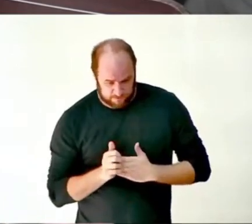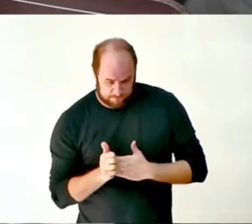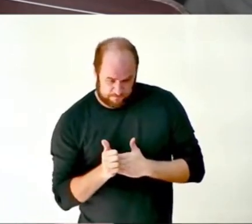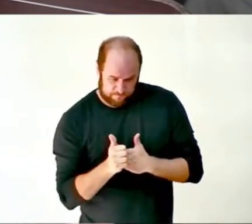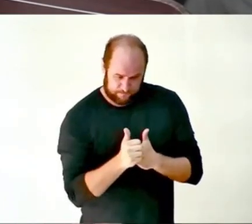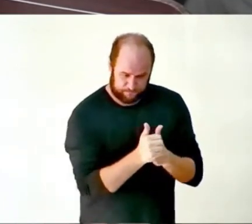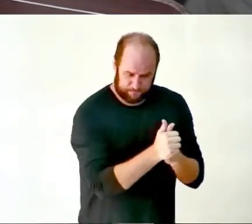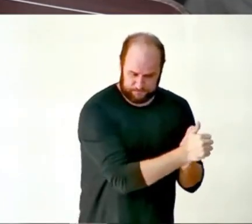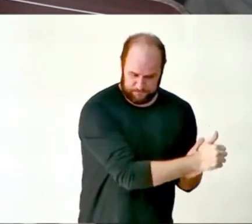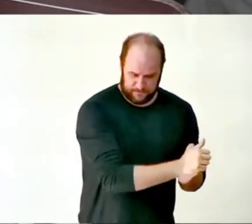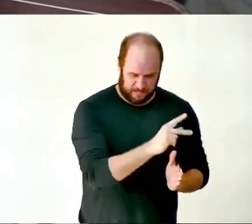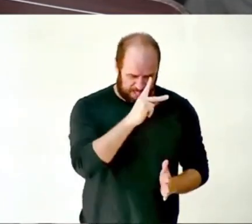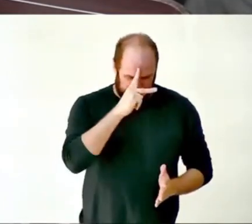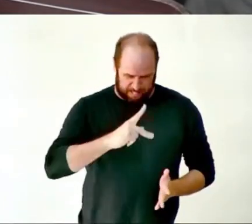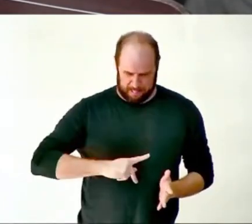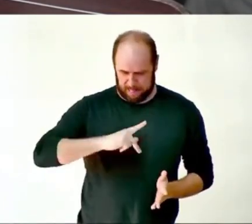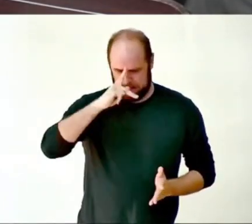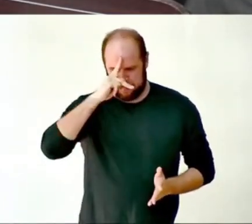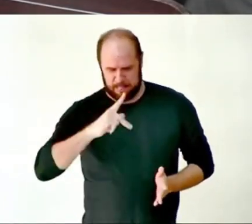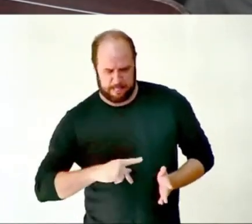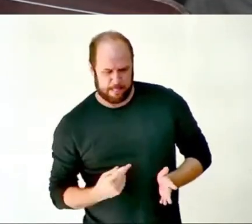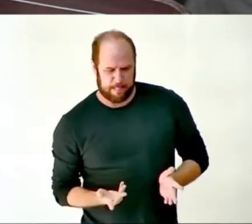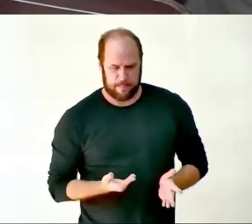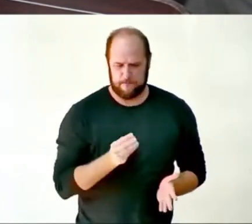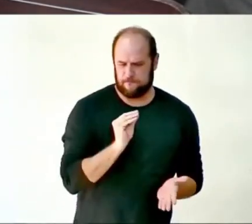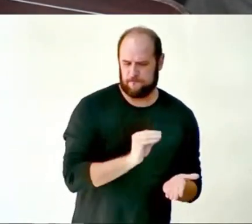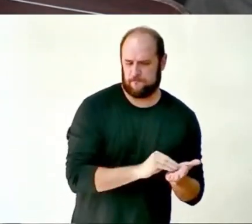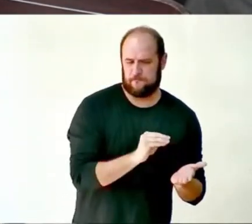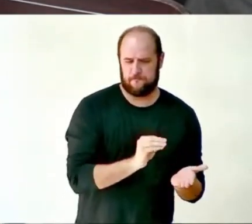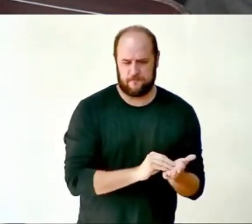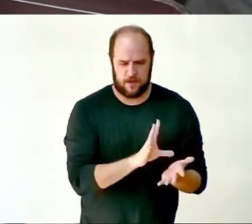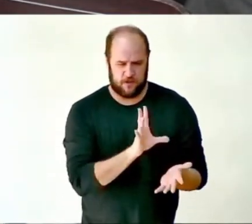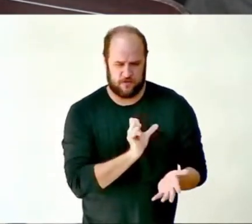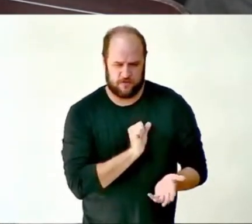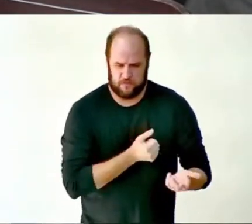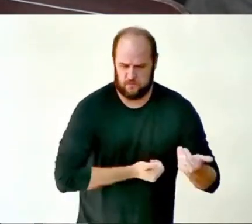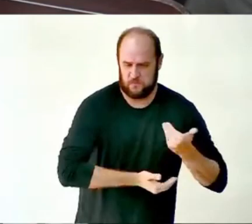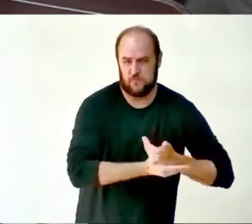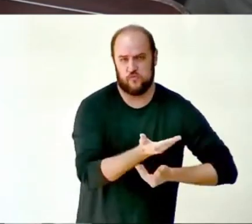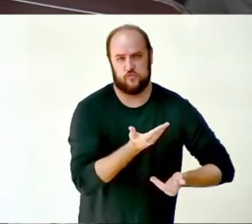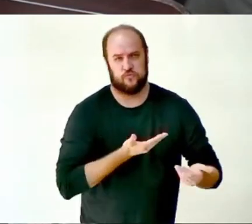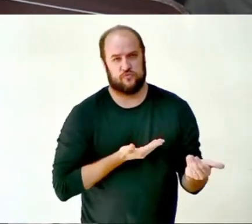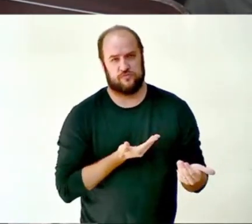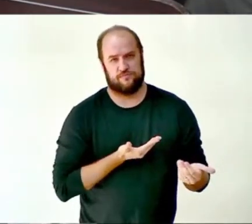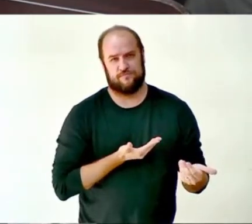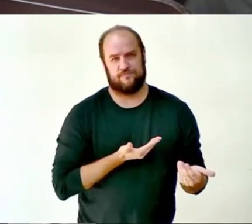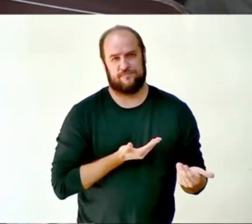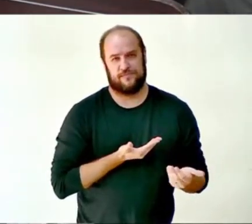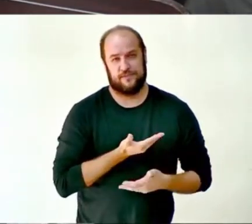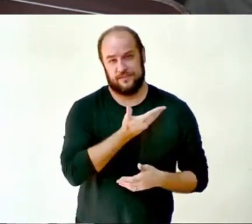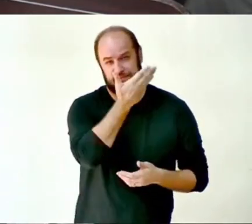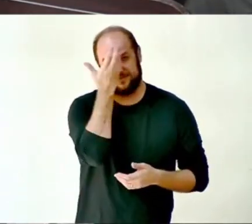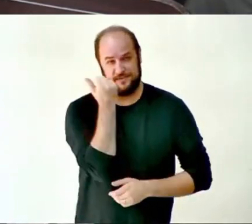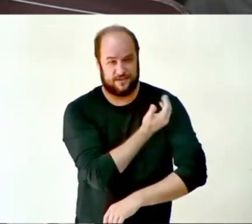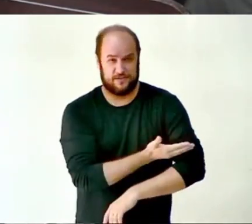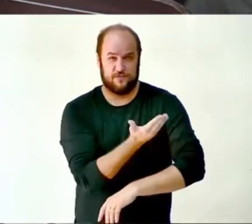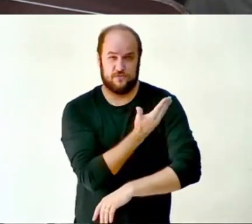o individualismo, mais para a ausência do afeto, do que para verdadeiramente o exercício do